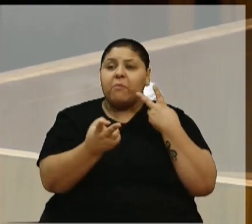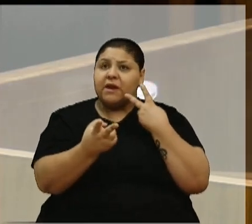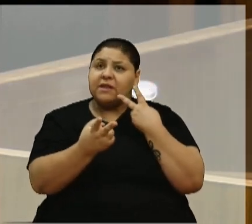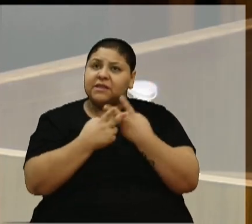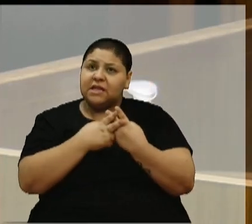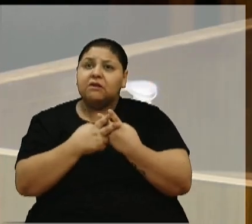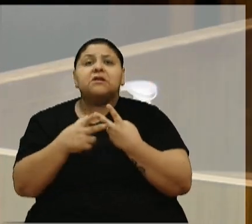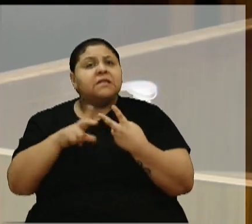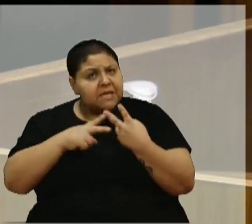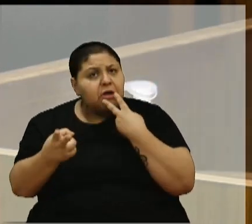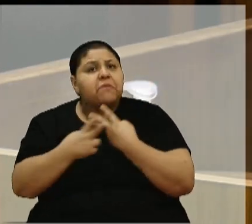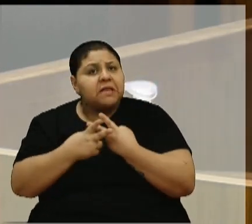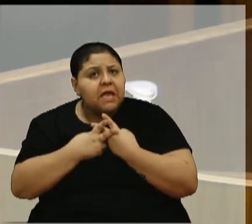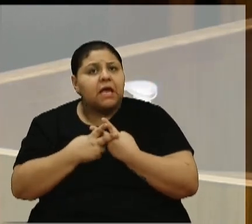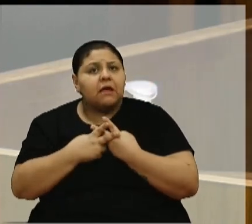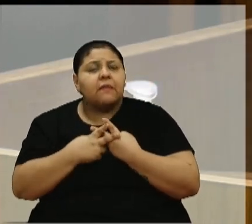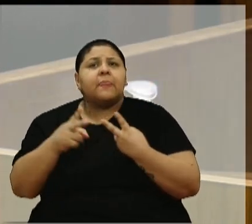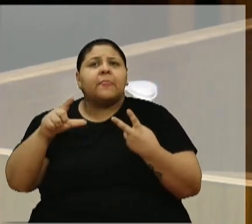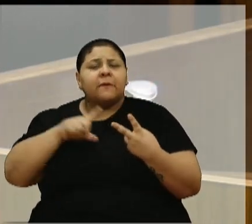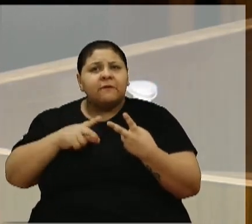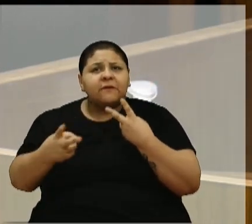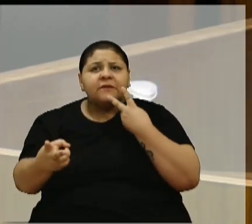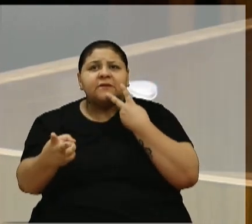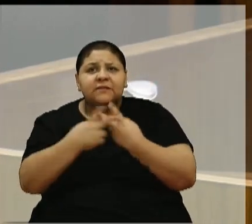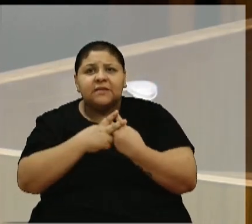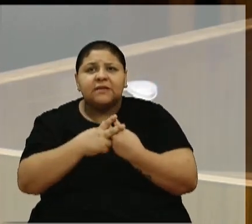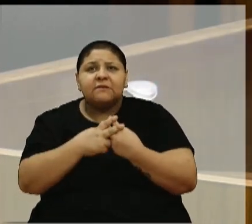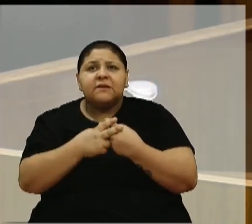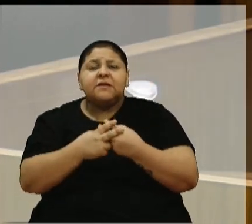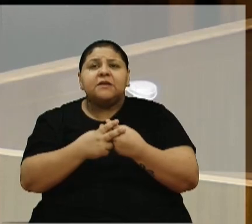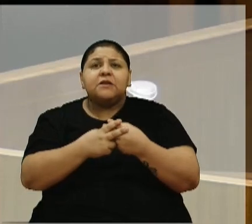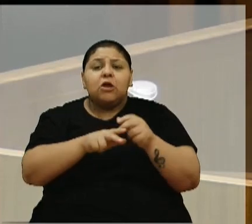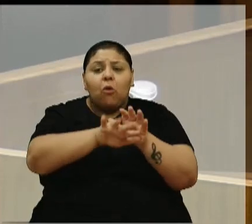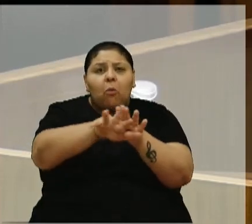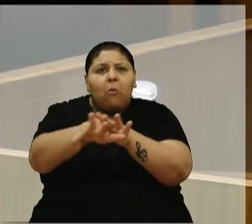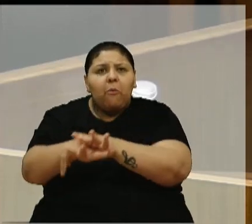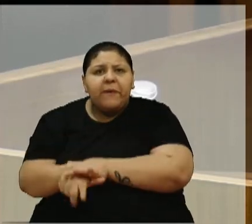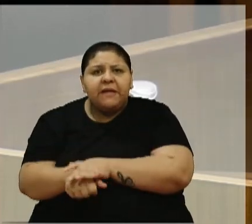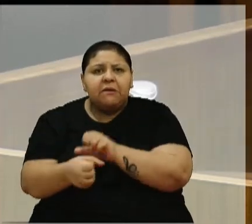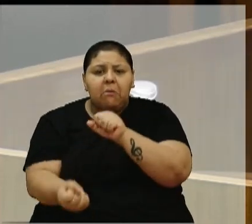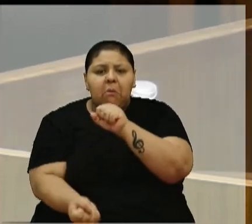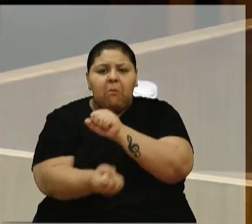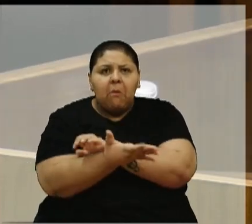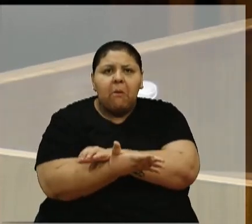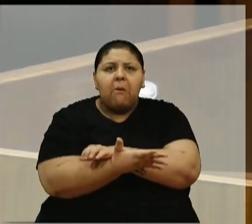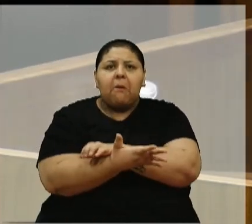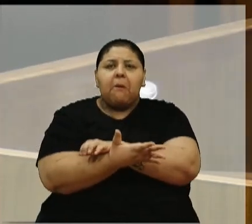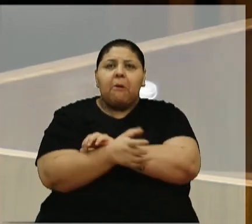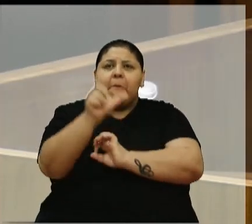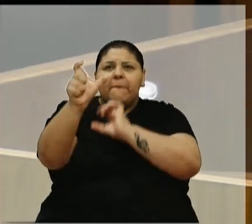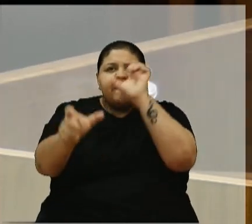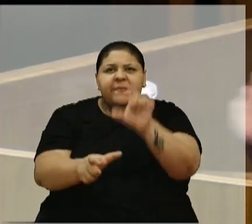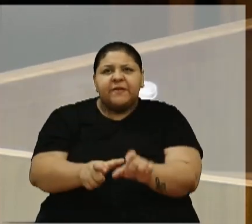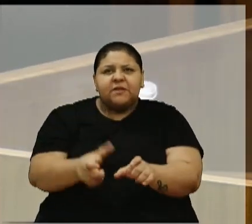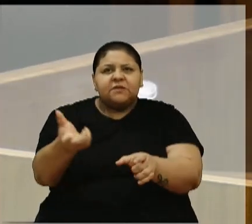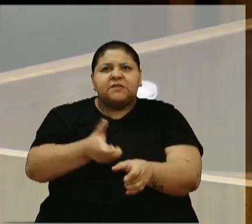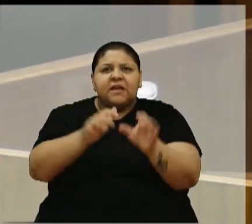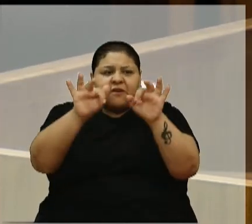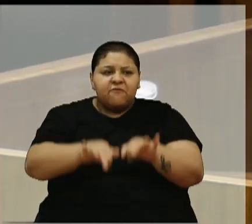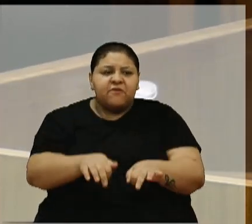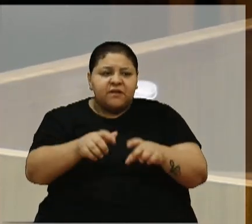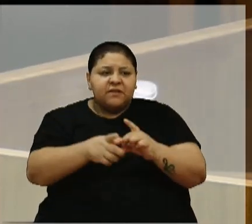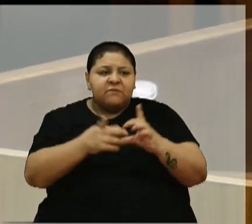prender mesmo. Tem que prender golpistas. Pessoas que querem acabar com a democracia no país, tem que estar